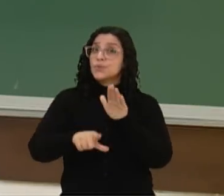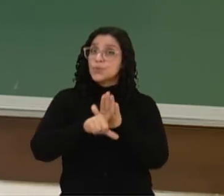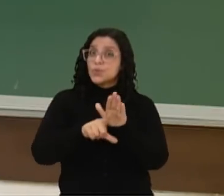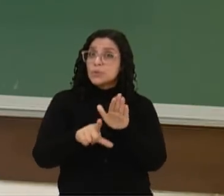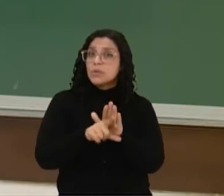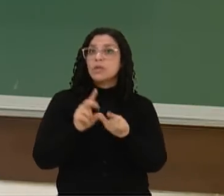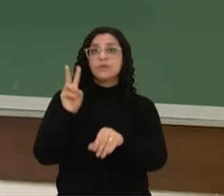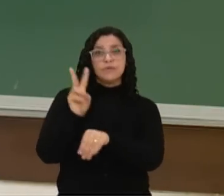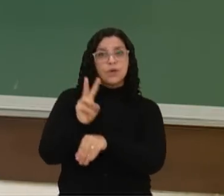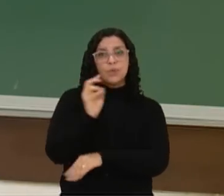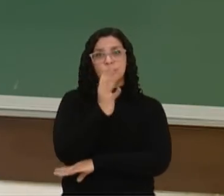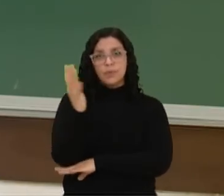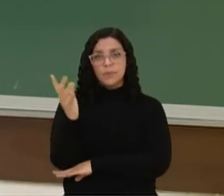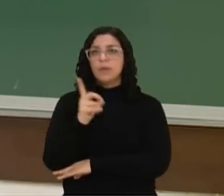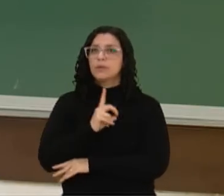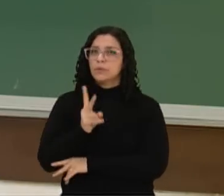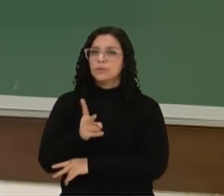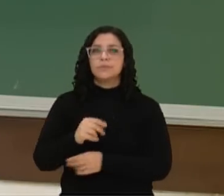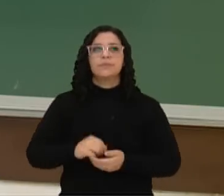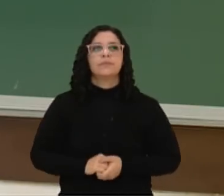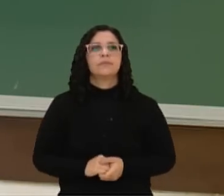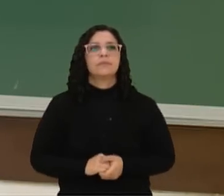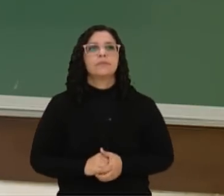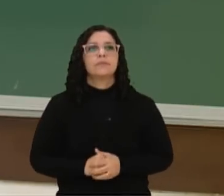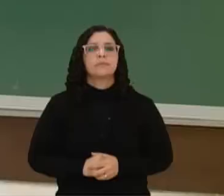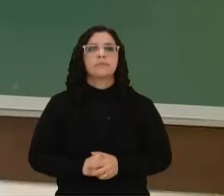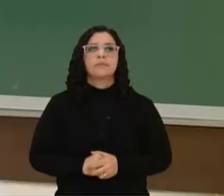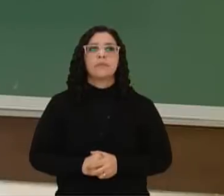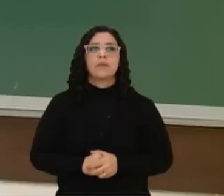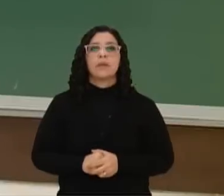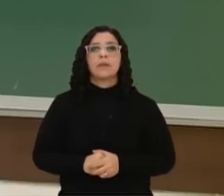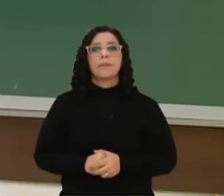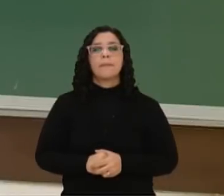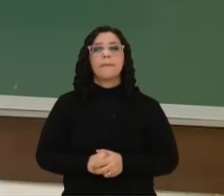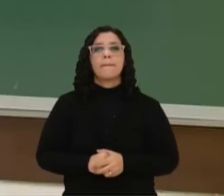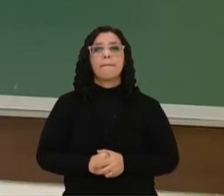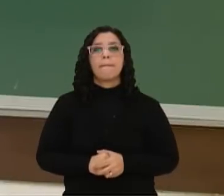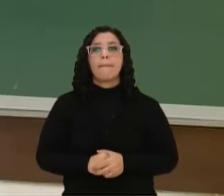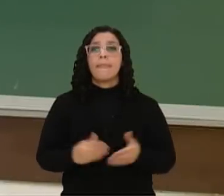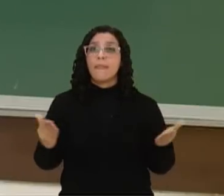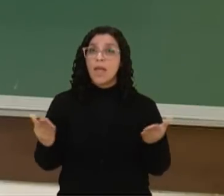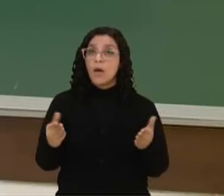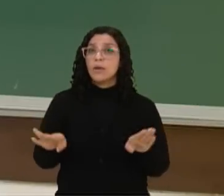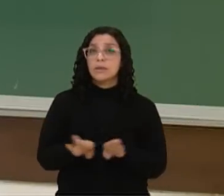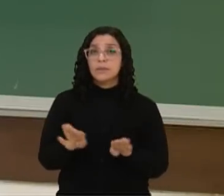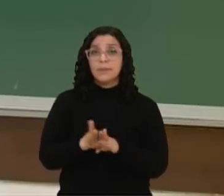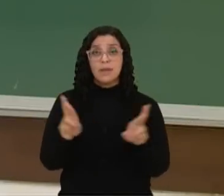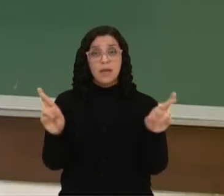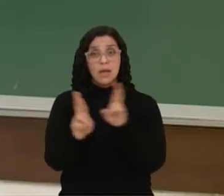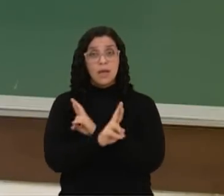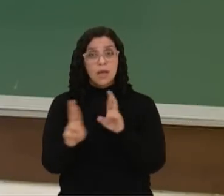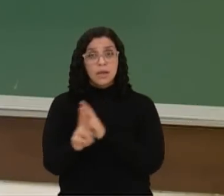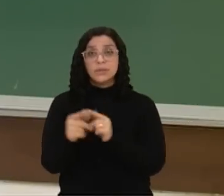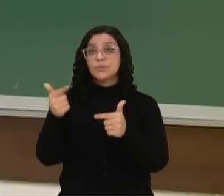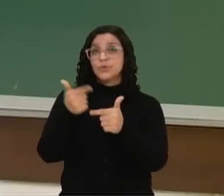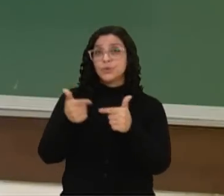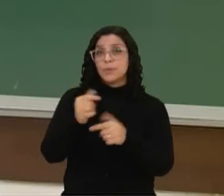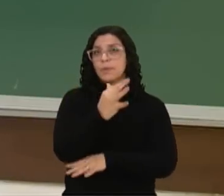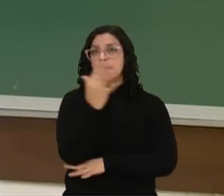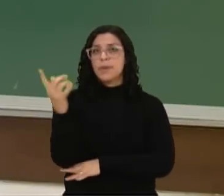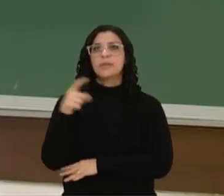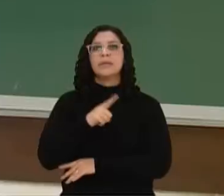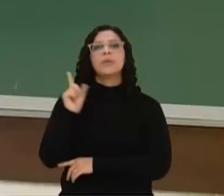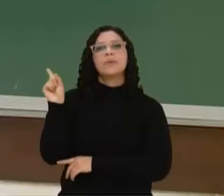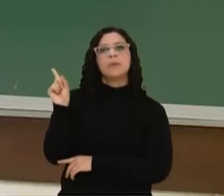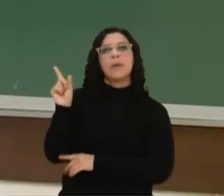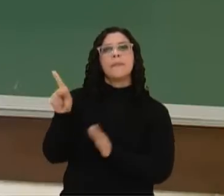de proteção ambiental, né? Então, bem importante pensar nisso ali. Ainda nessa relação ali de problemas ambientais, nós